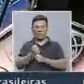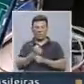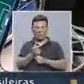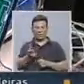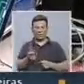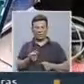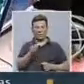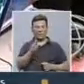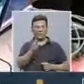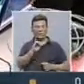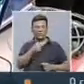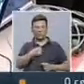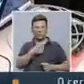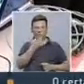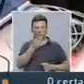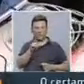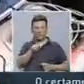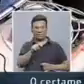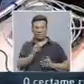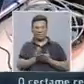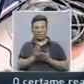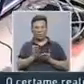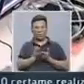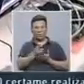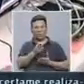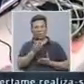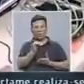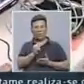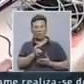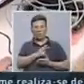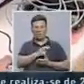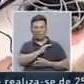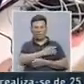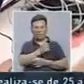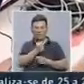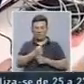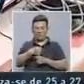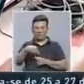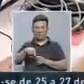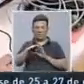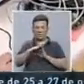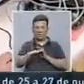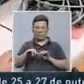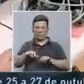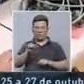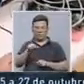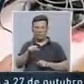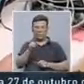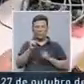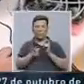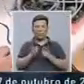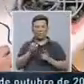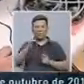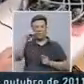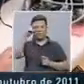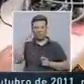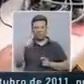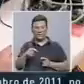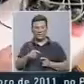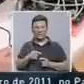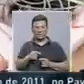funcionar. João, vou-lhe pedir também, como aluno da Universidade de Aveiro, que também tem estado a trabalhar nesta programação dos computadores, o que é que tem sido mais